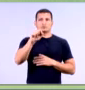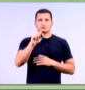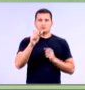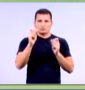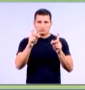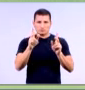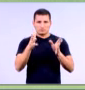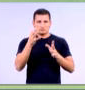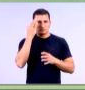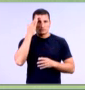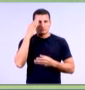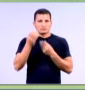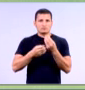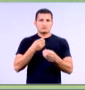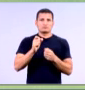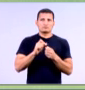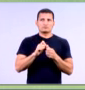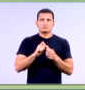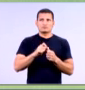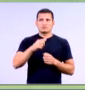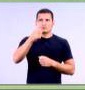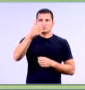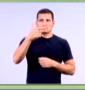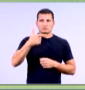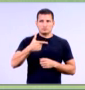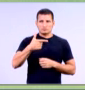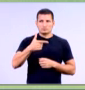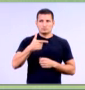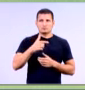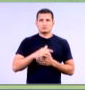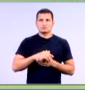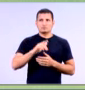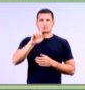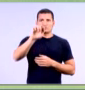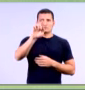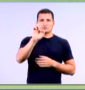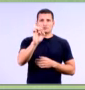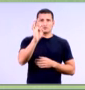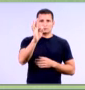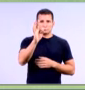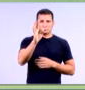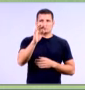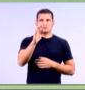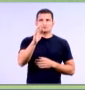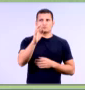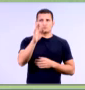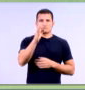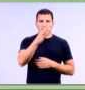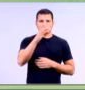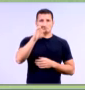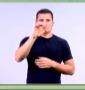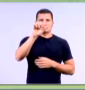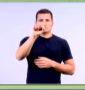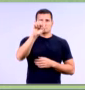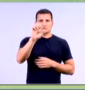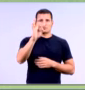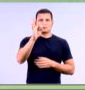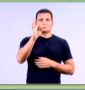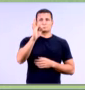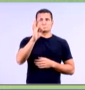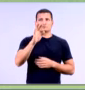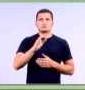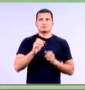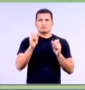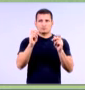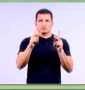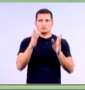como fazer isso, né? A segunda parte, nós definimos o getters e setters, ok. Nós já sabemos fazer